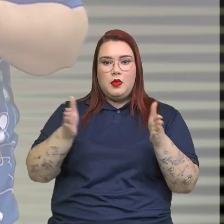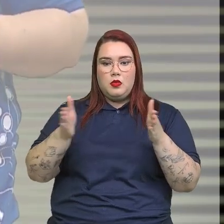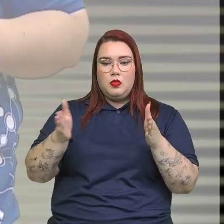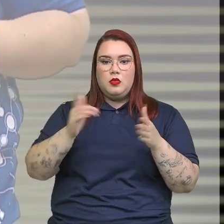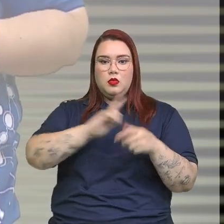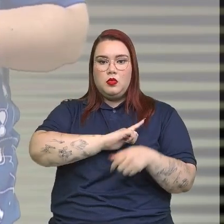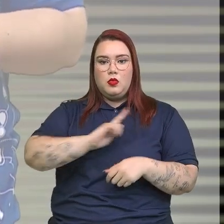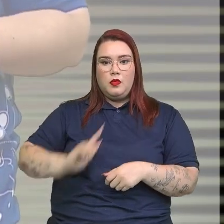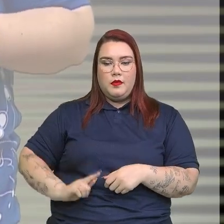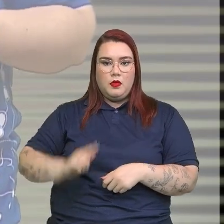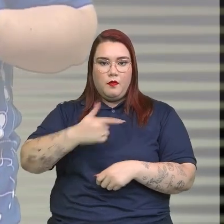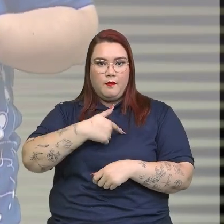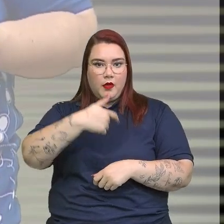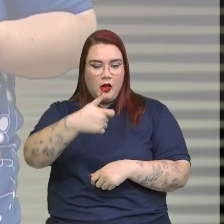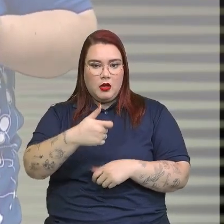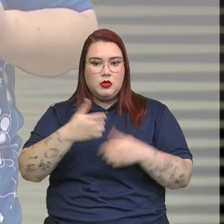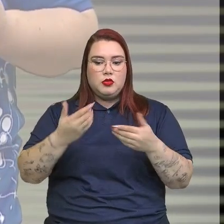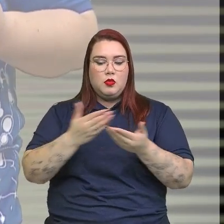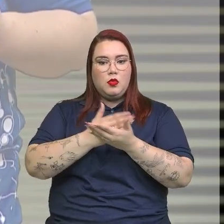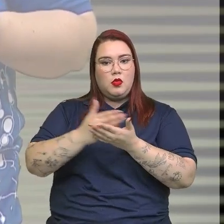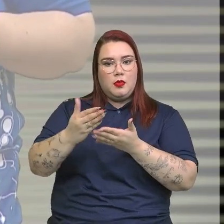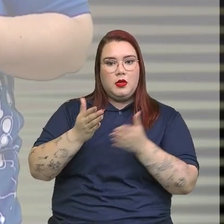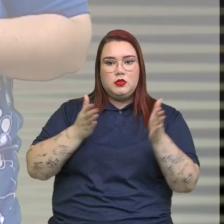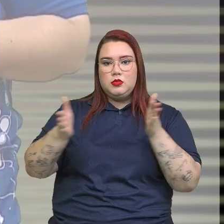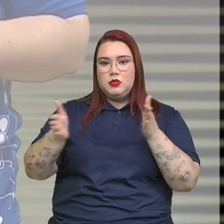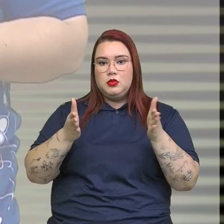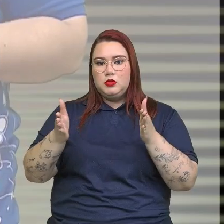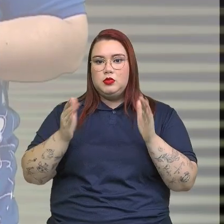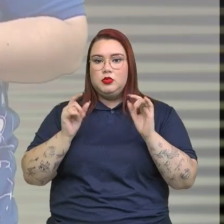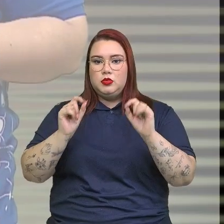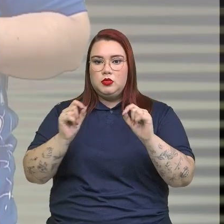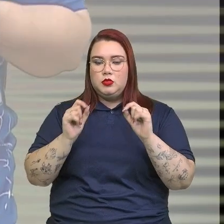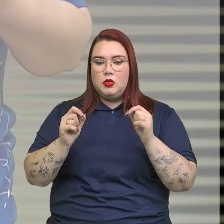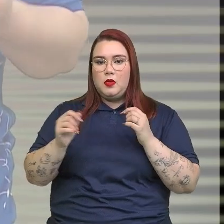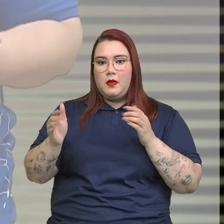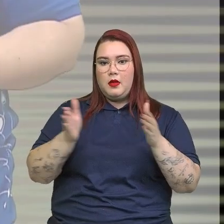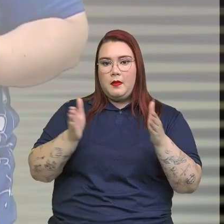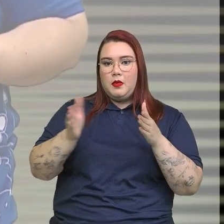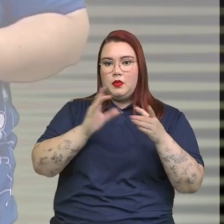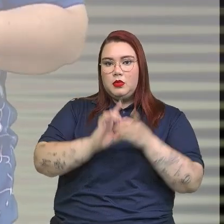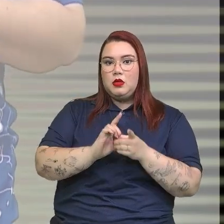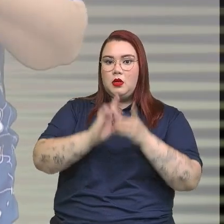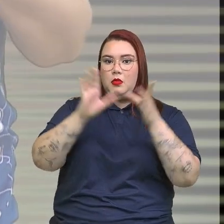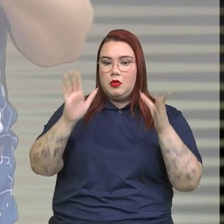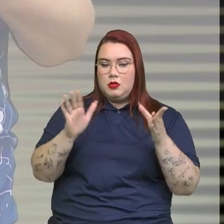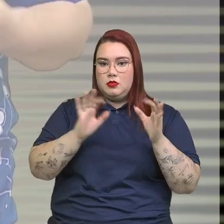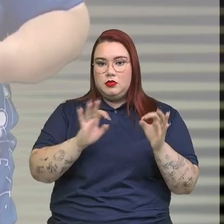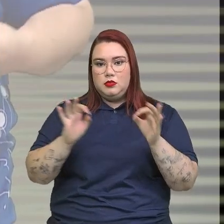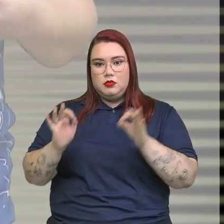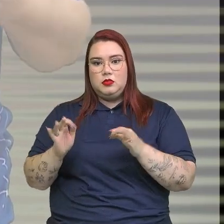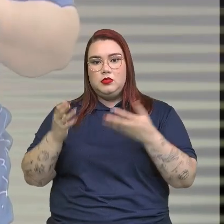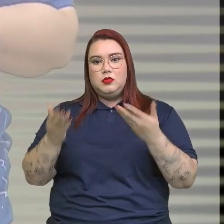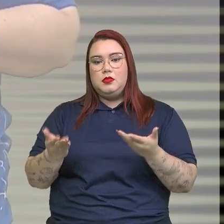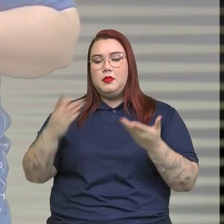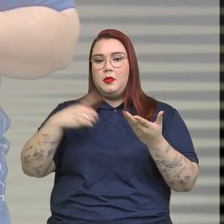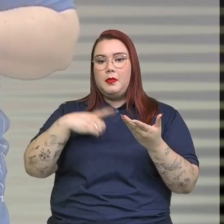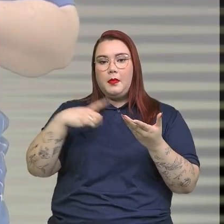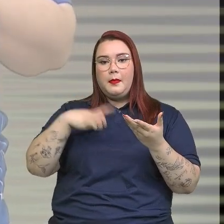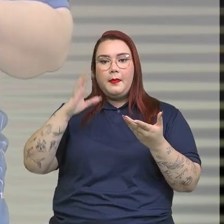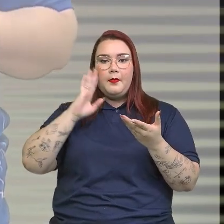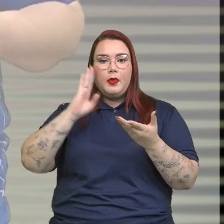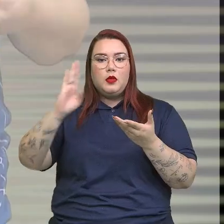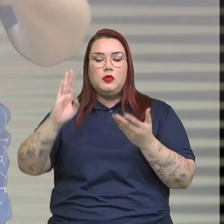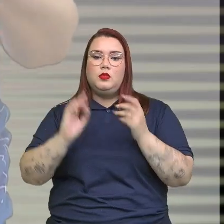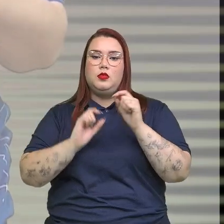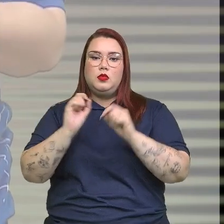governo varguista e estamos passando por um período então ali que a gente chama de período democrático, onde nós vamos ver principalmente